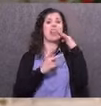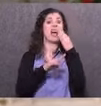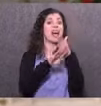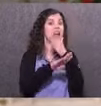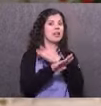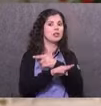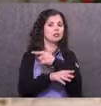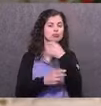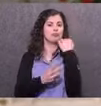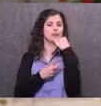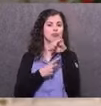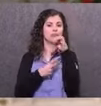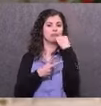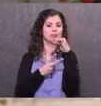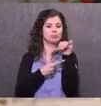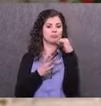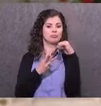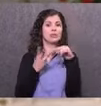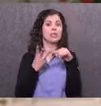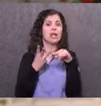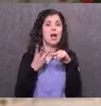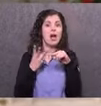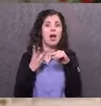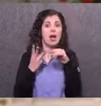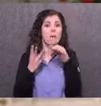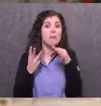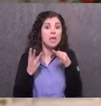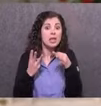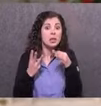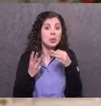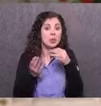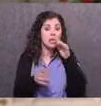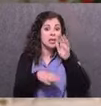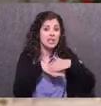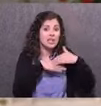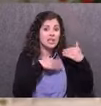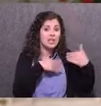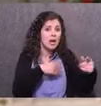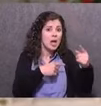E, saindo, chorou amargamente.